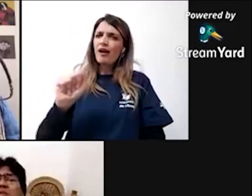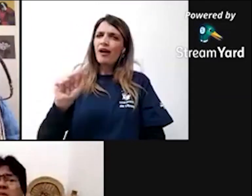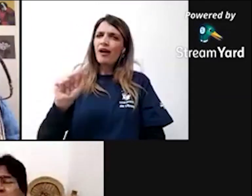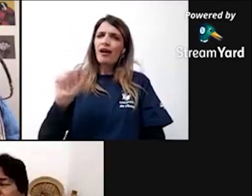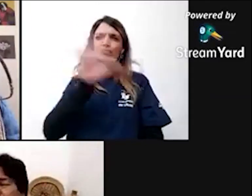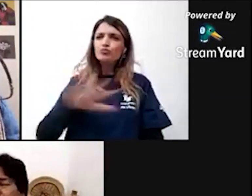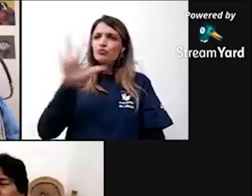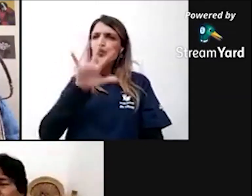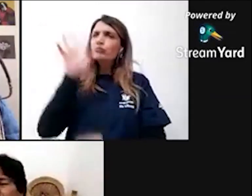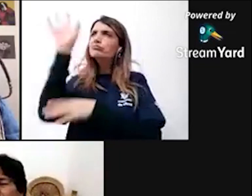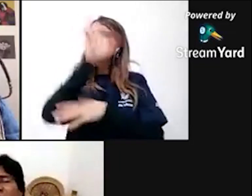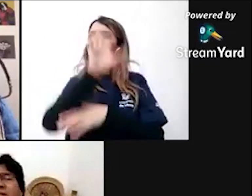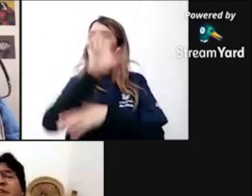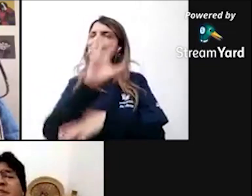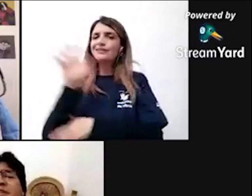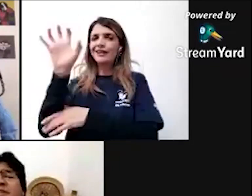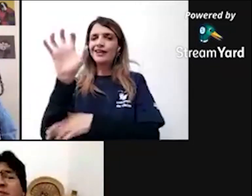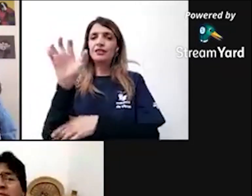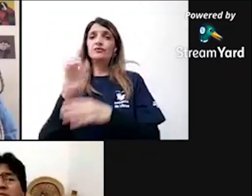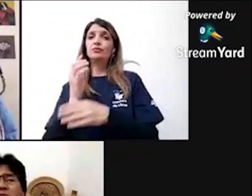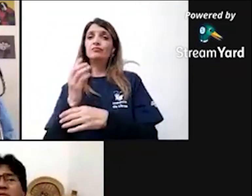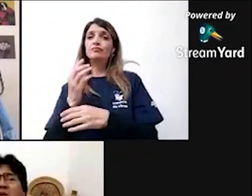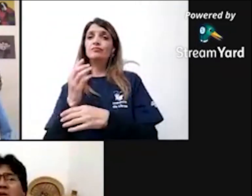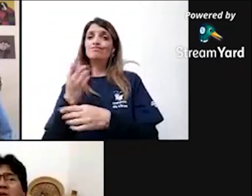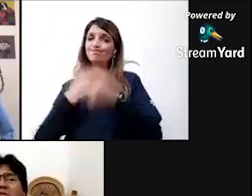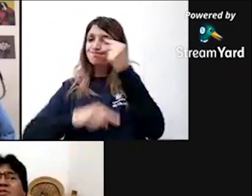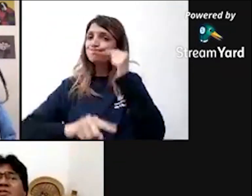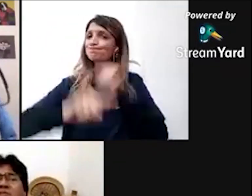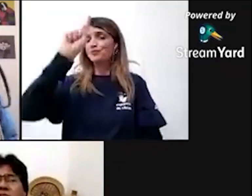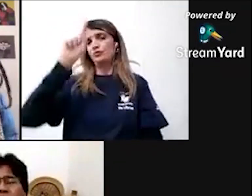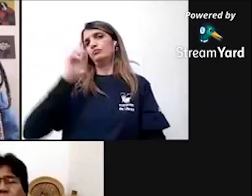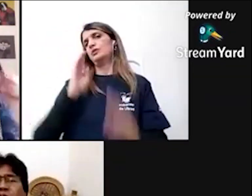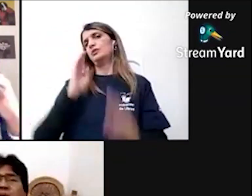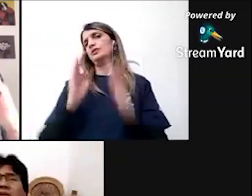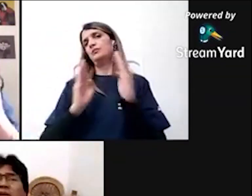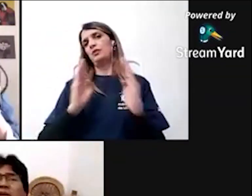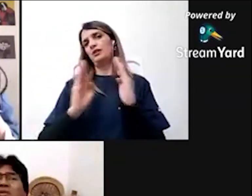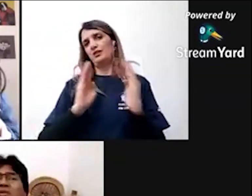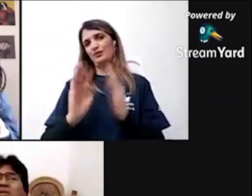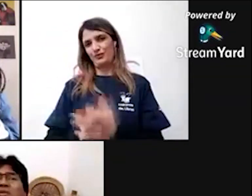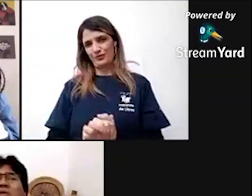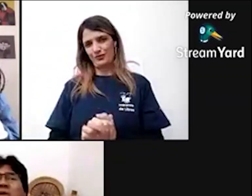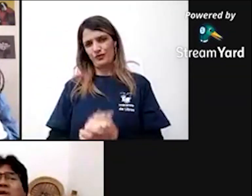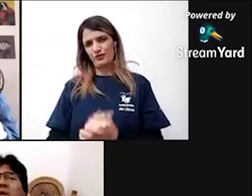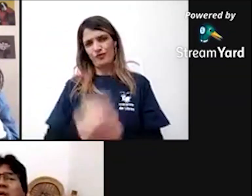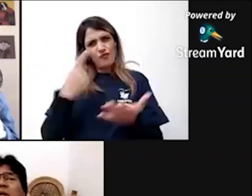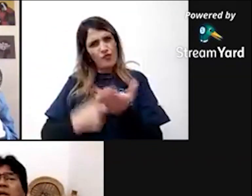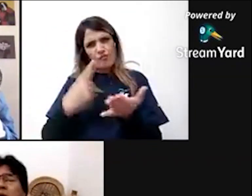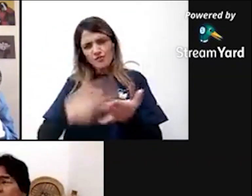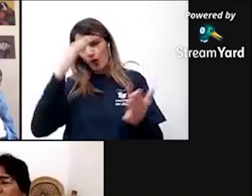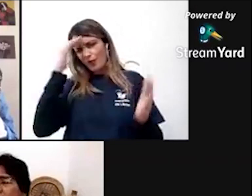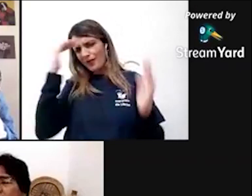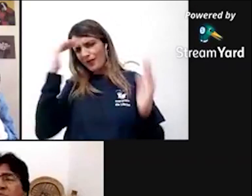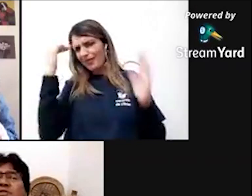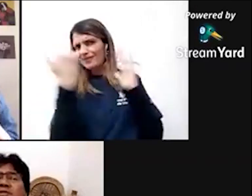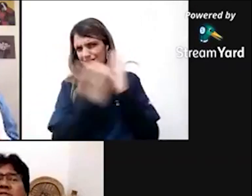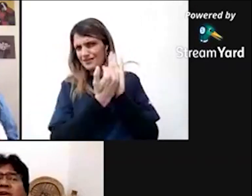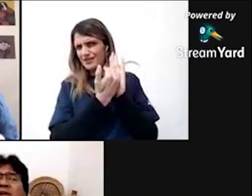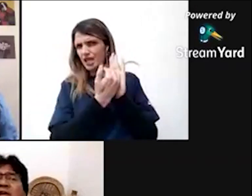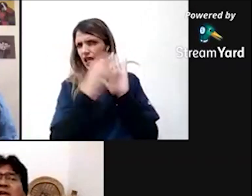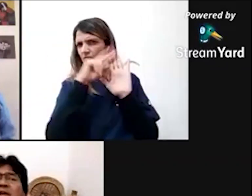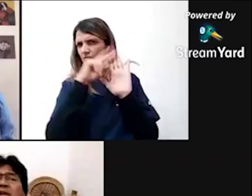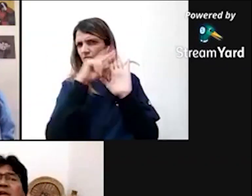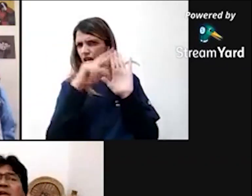passar por essa fase vivos. Vamos cumprir o isolamento, vamos